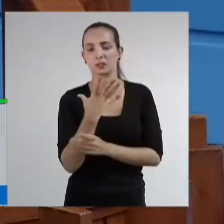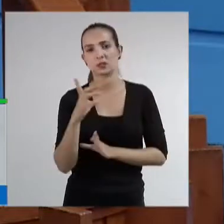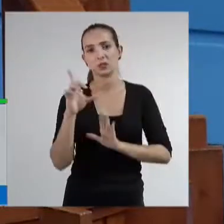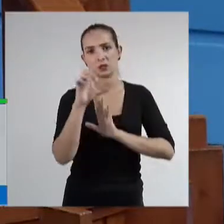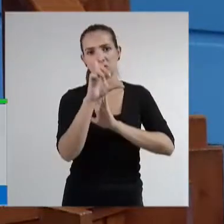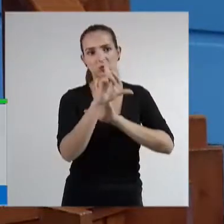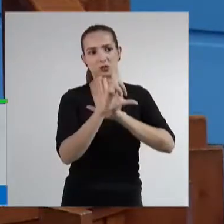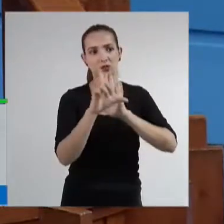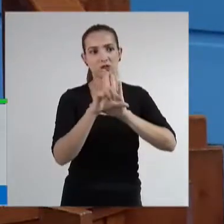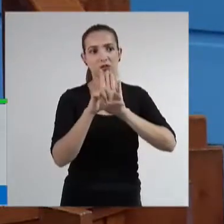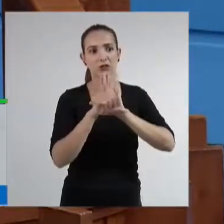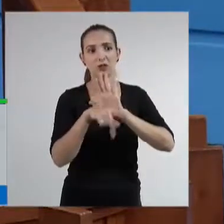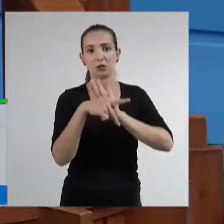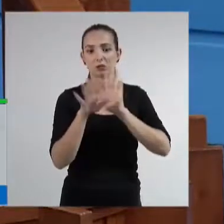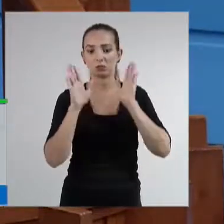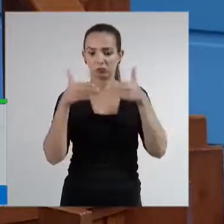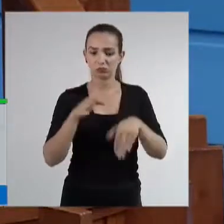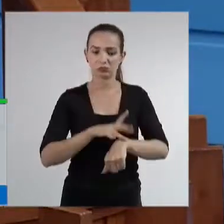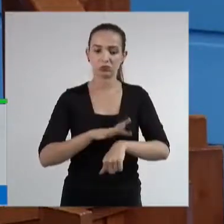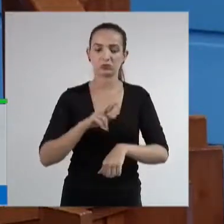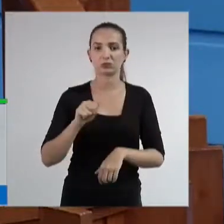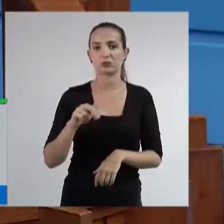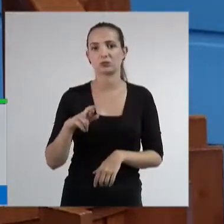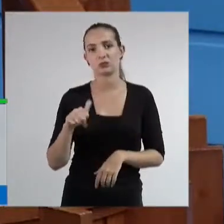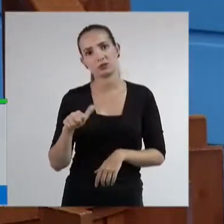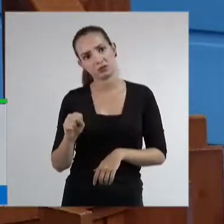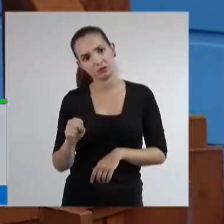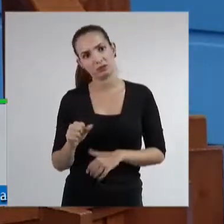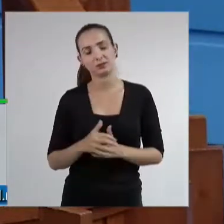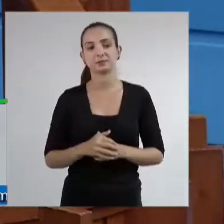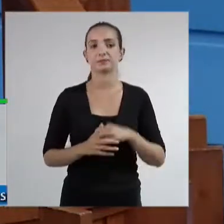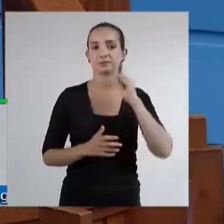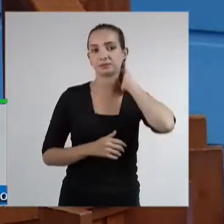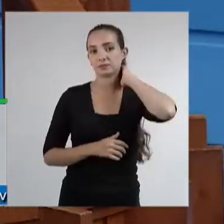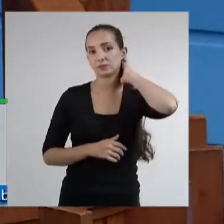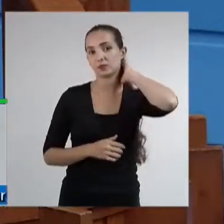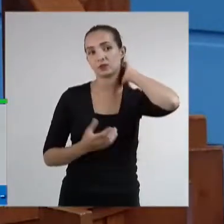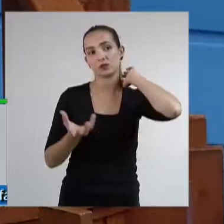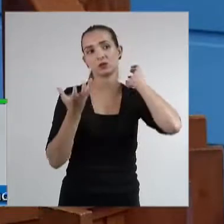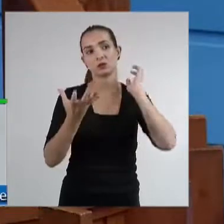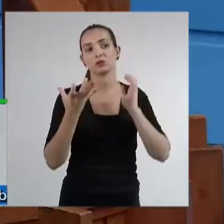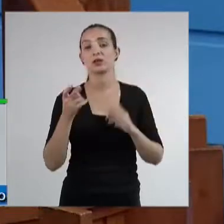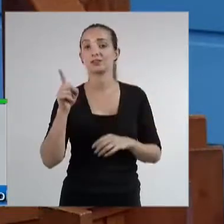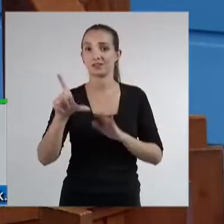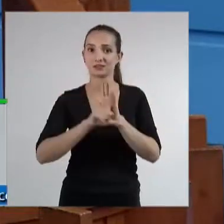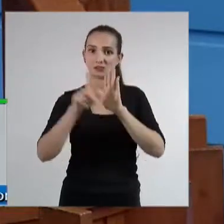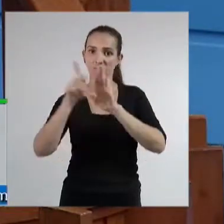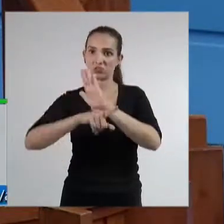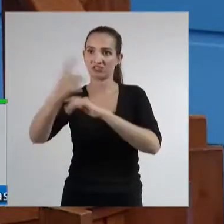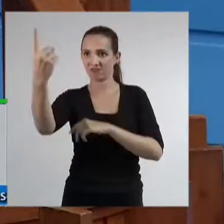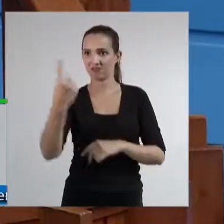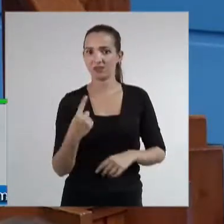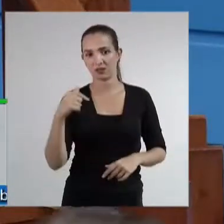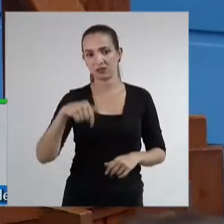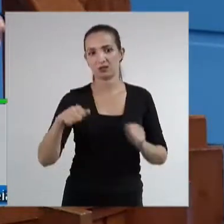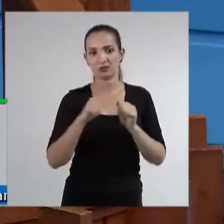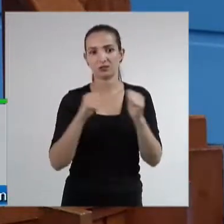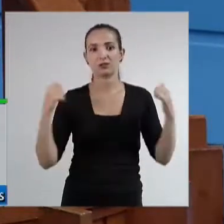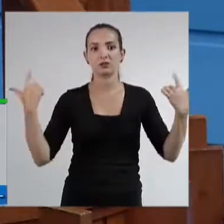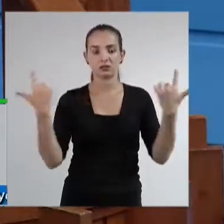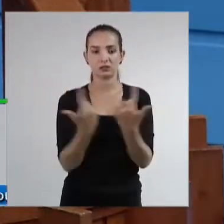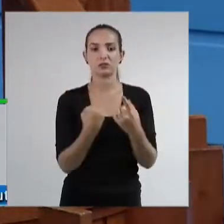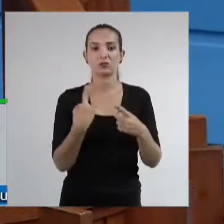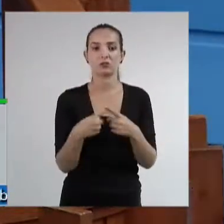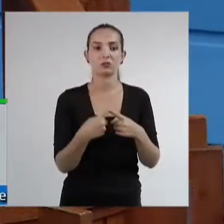for aprovado na Câmara Federal, como nós esperamos, virá para essa Casa de Leis, virá para a Assembleia Legislativa. Porque